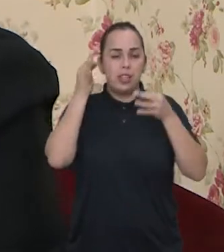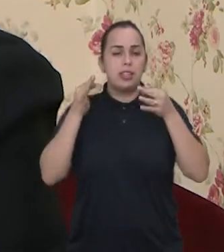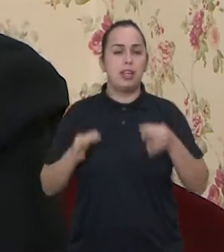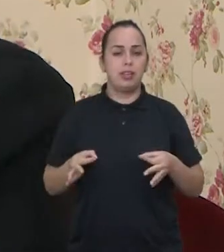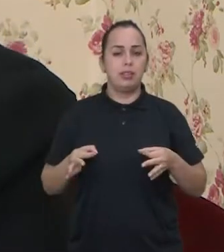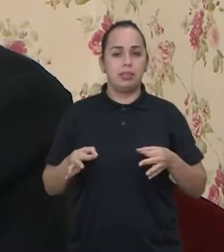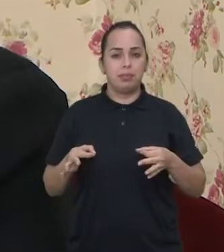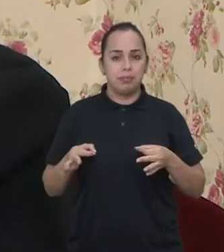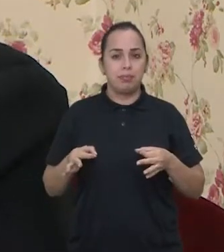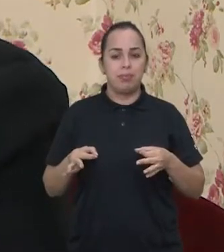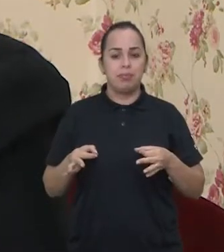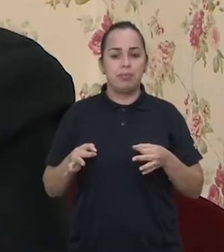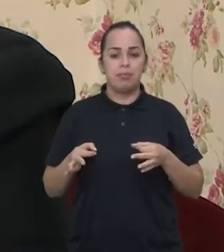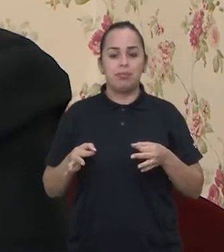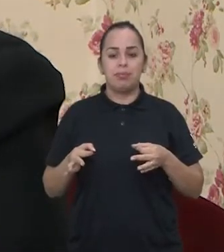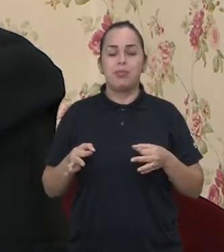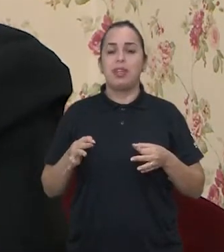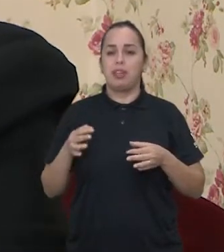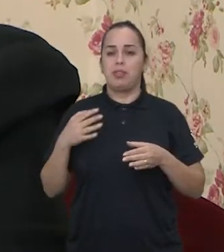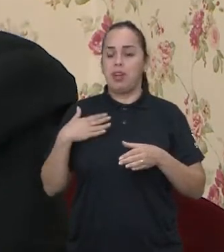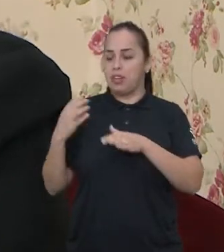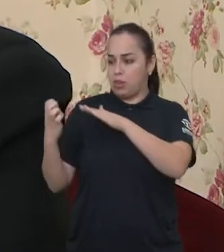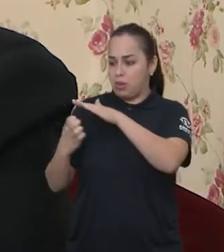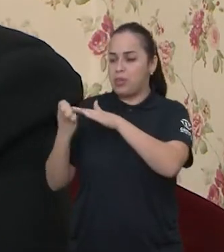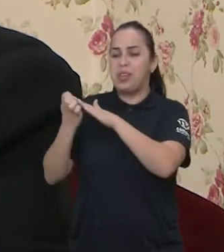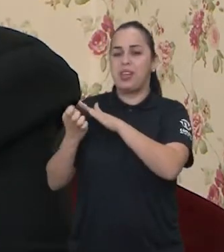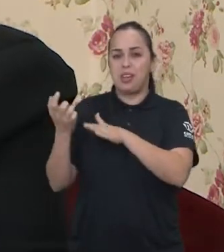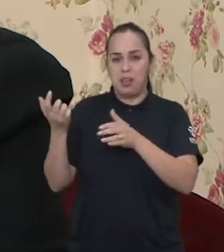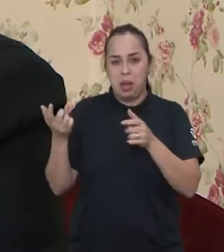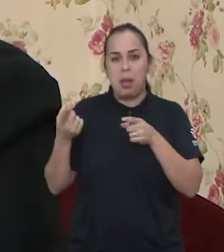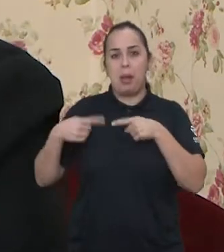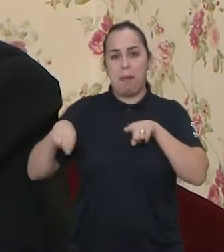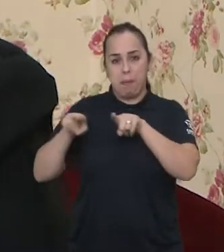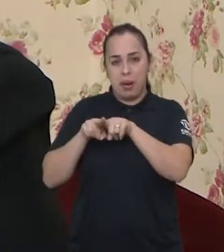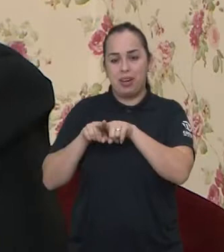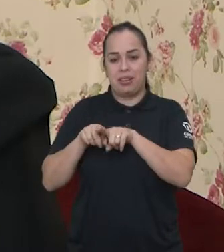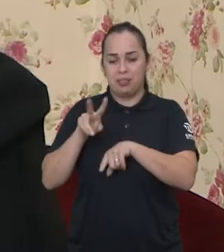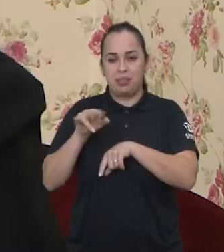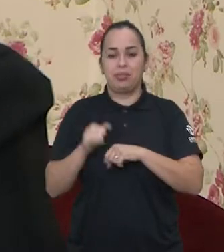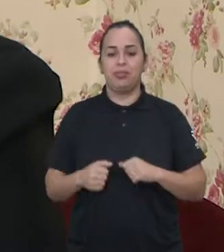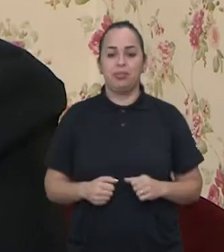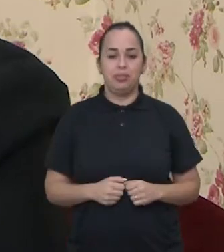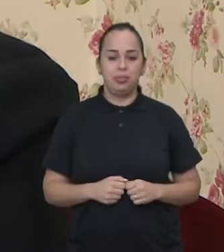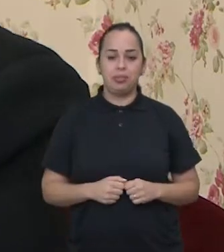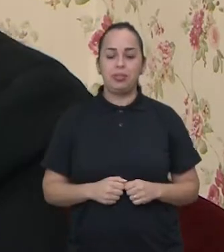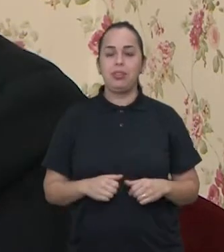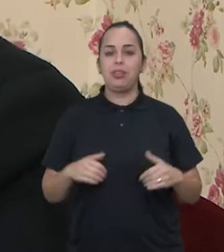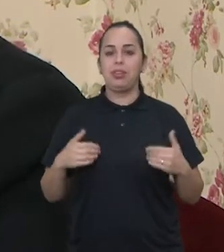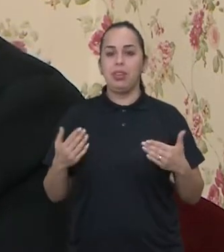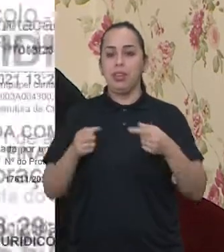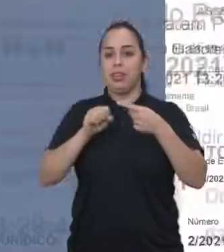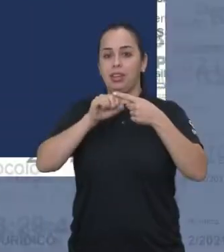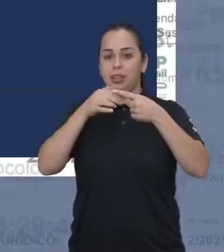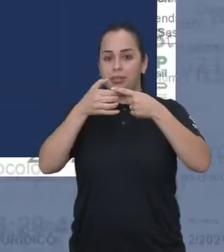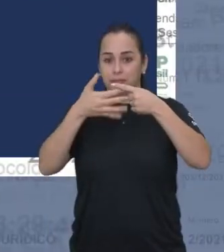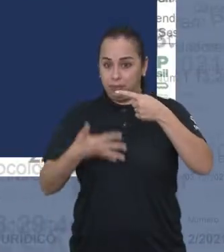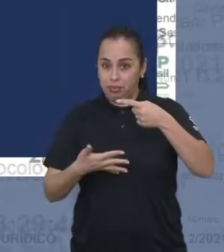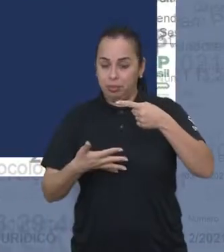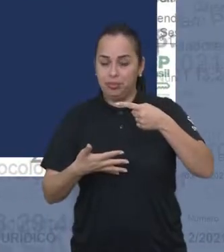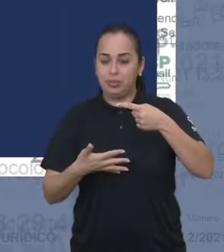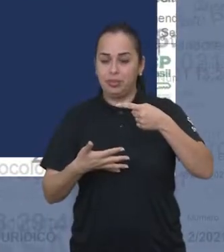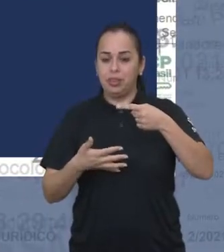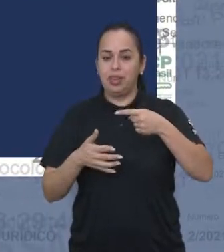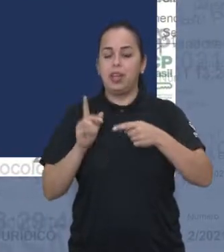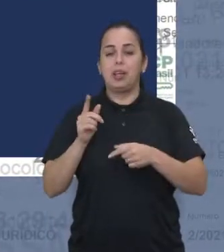parcerias e tenho certeza que a gente vai ter muitas empresas parceiras com esse projeto e